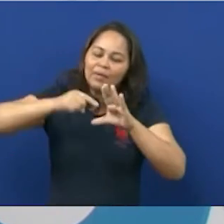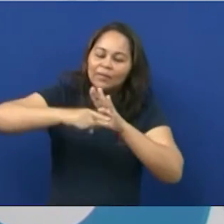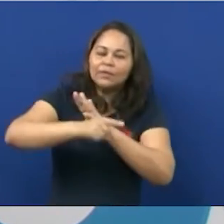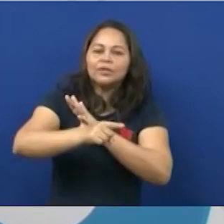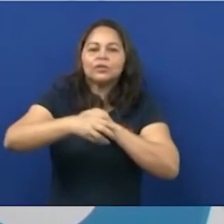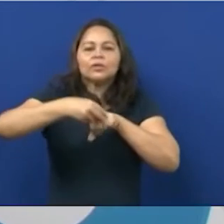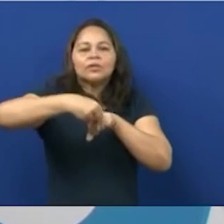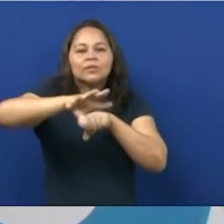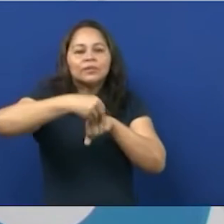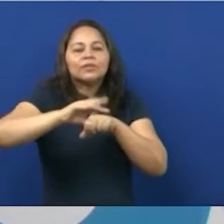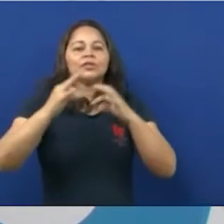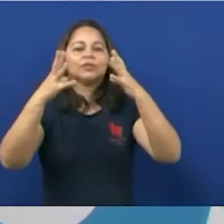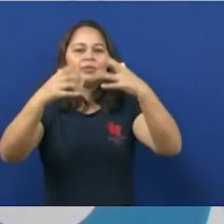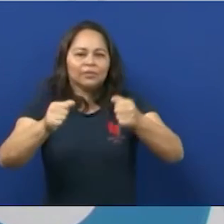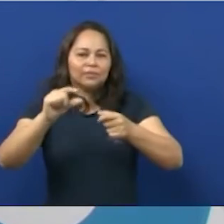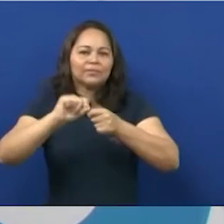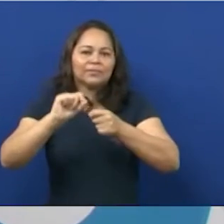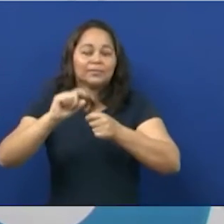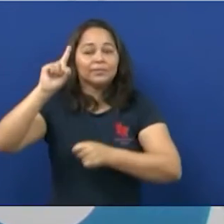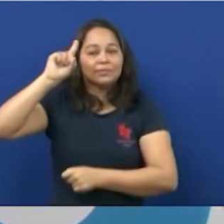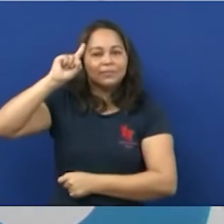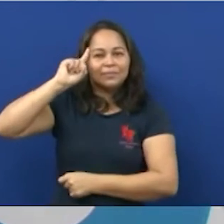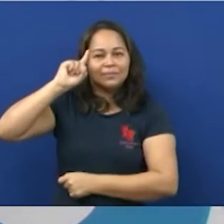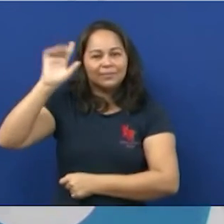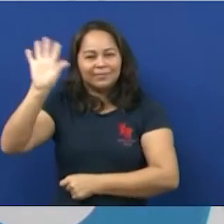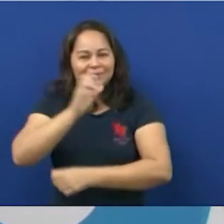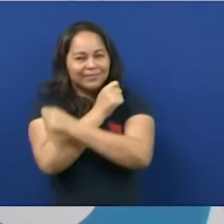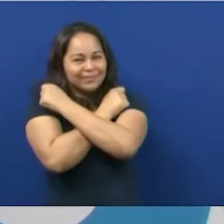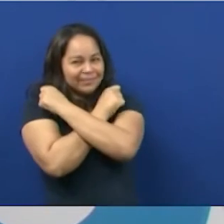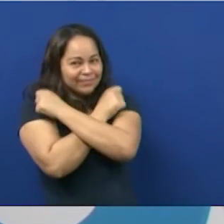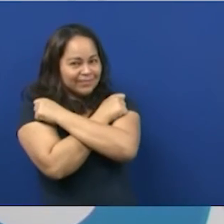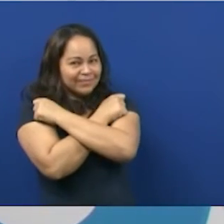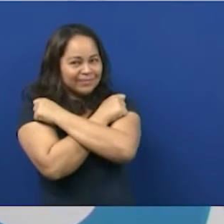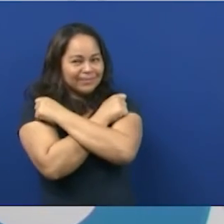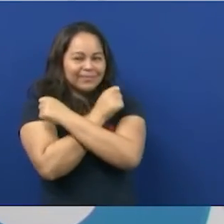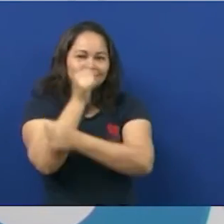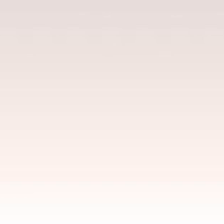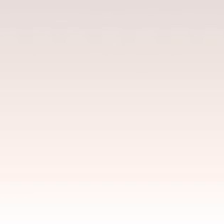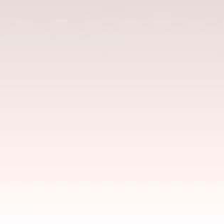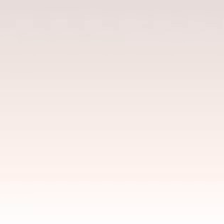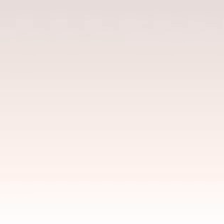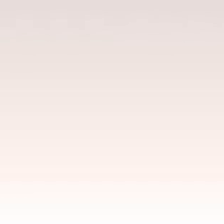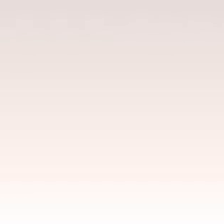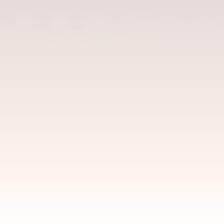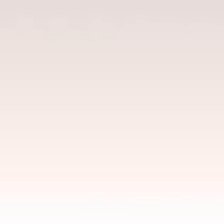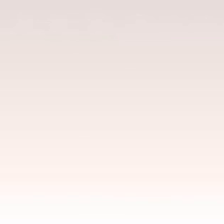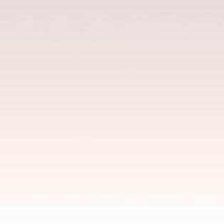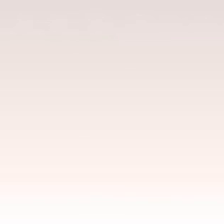conhecimentos, porque tudo faz parte do nosso cotidiano. Um grande abraço e até a próxima aula.